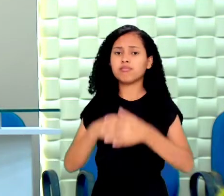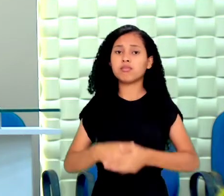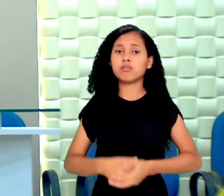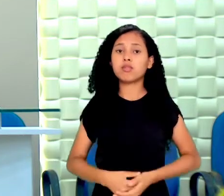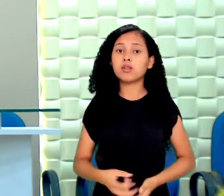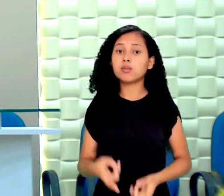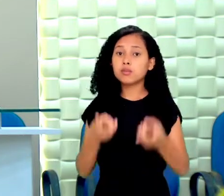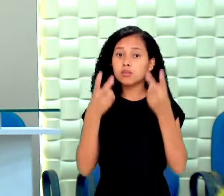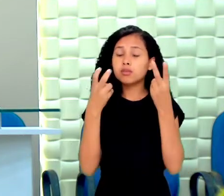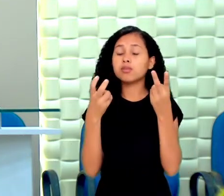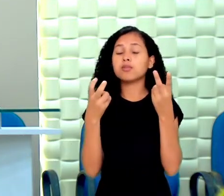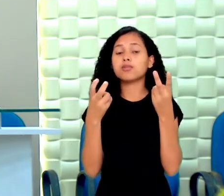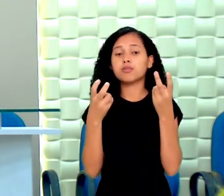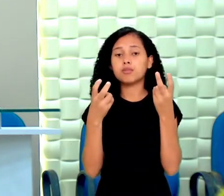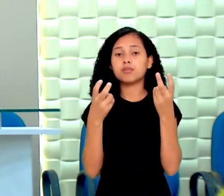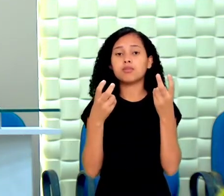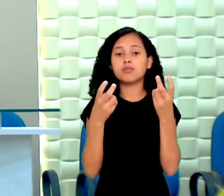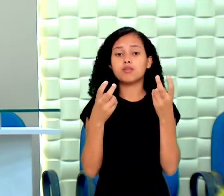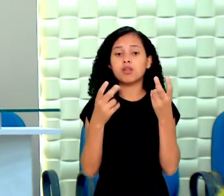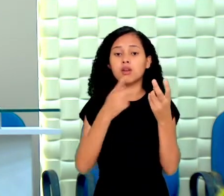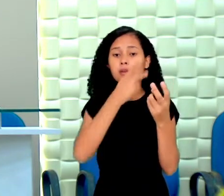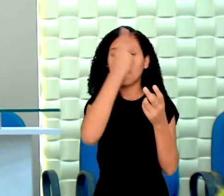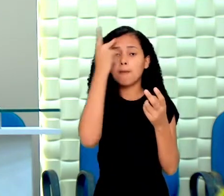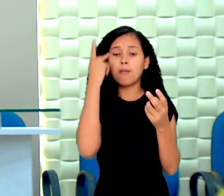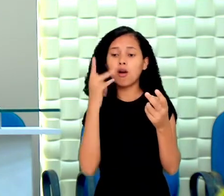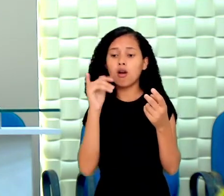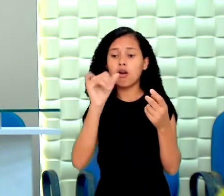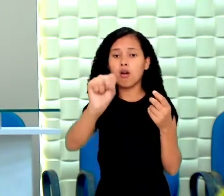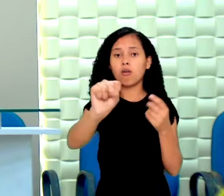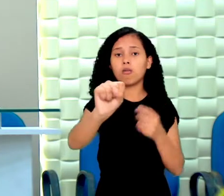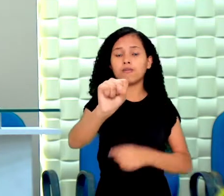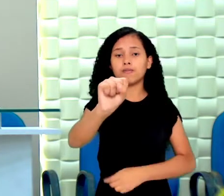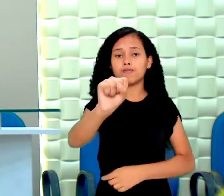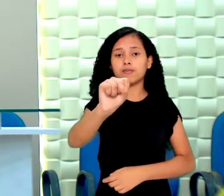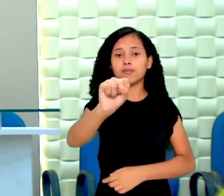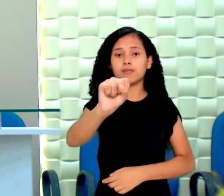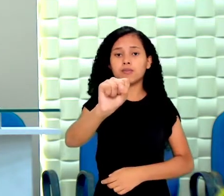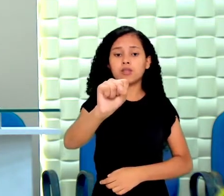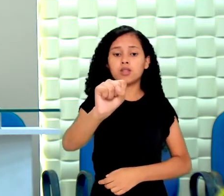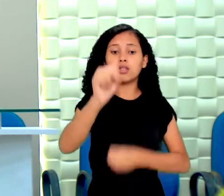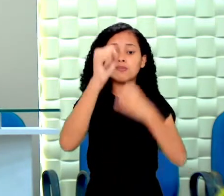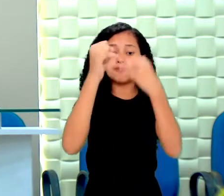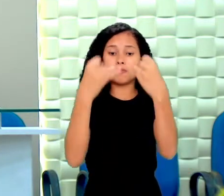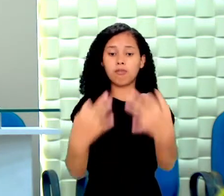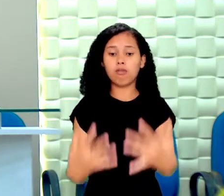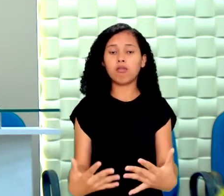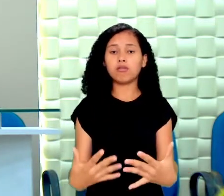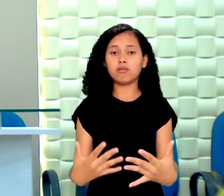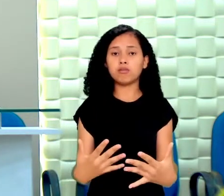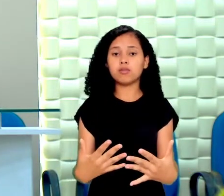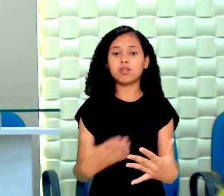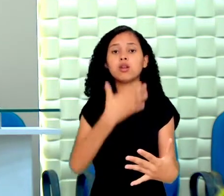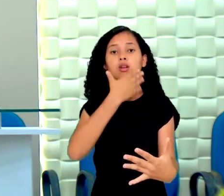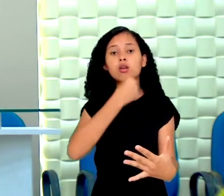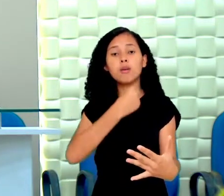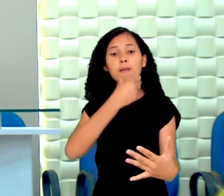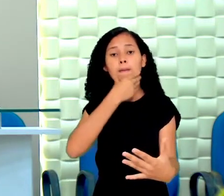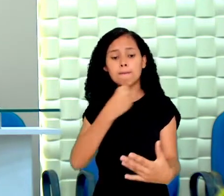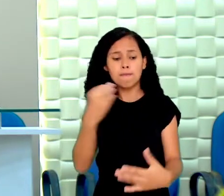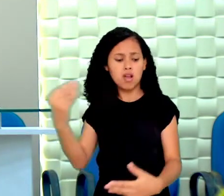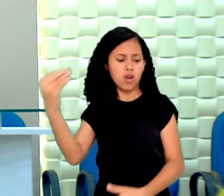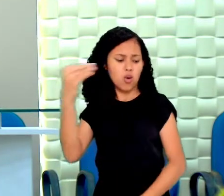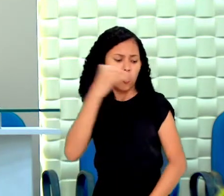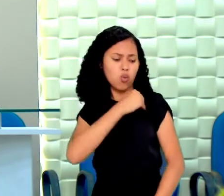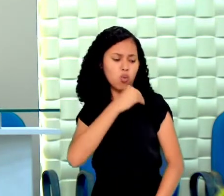Veja que o profeta Isaías está falando que o homem em